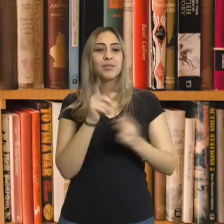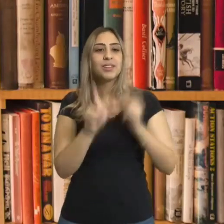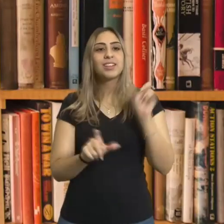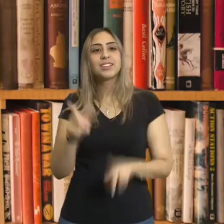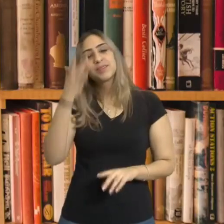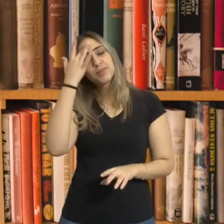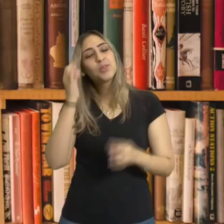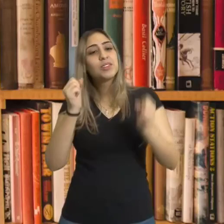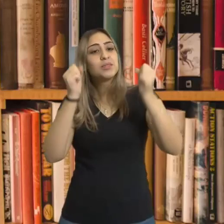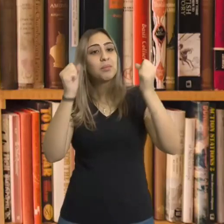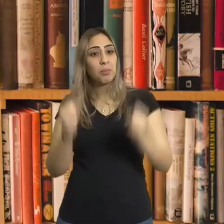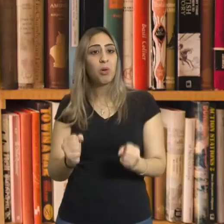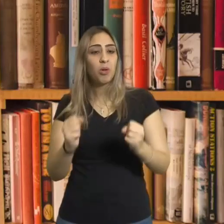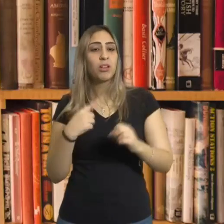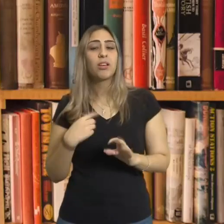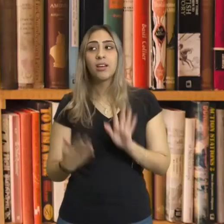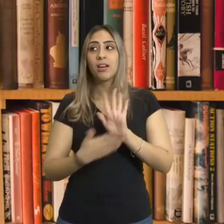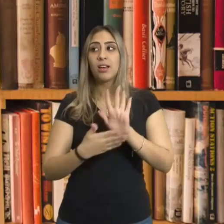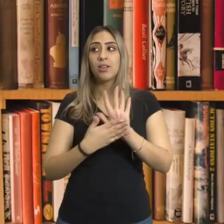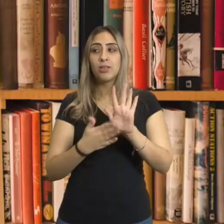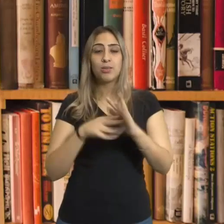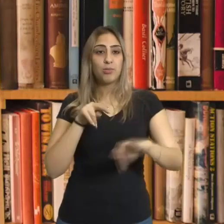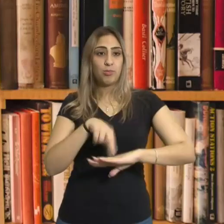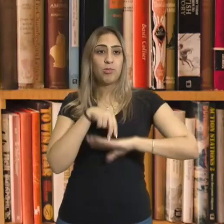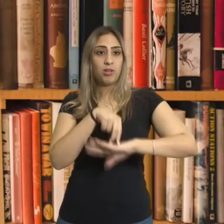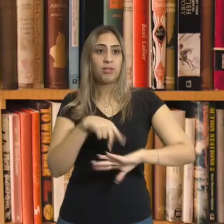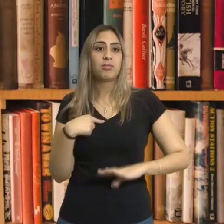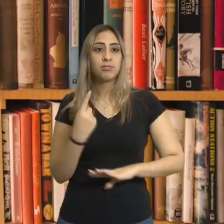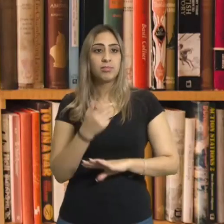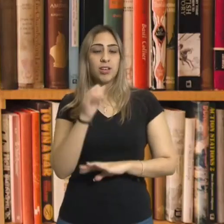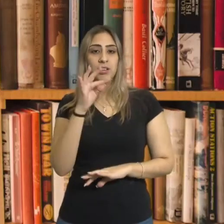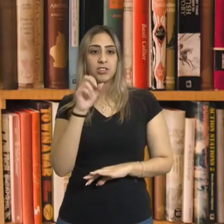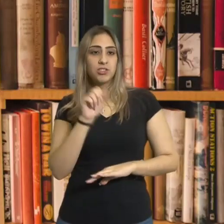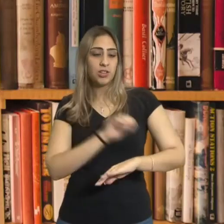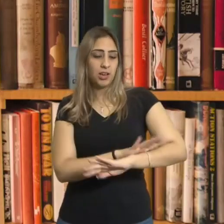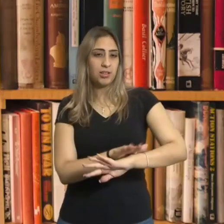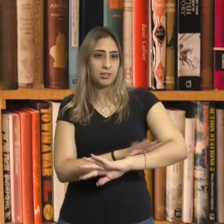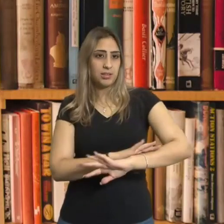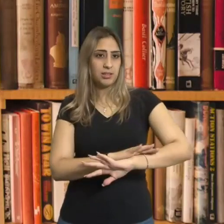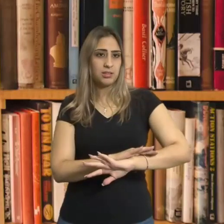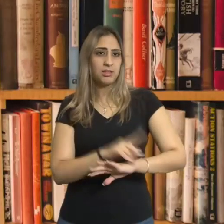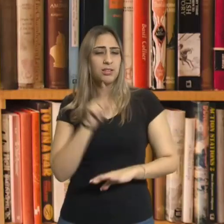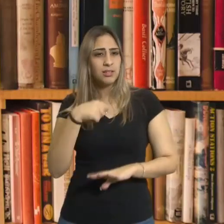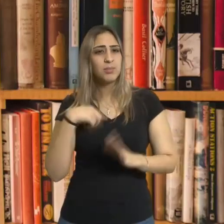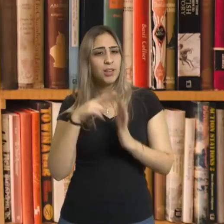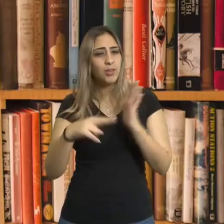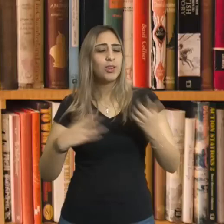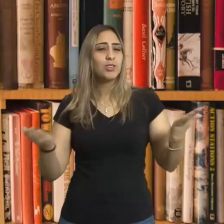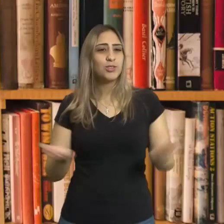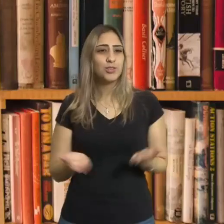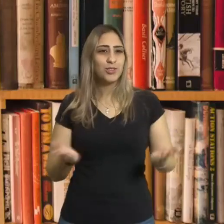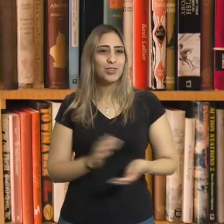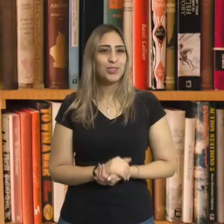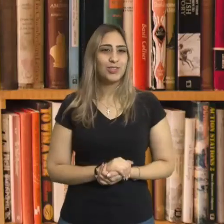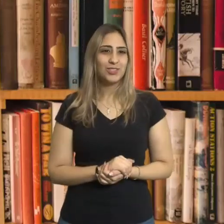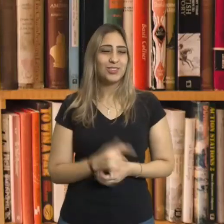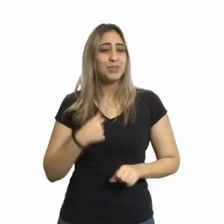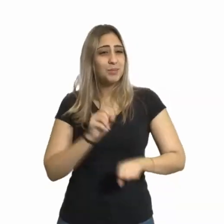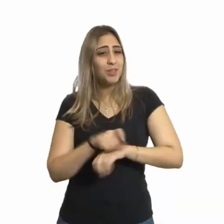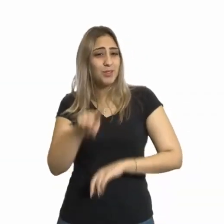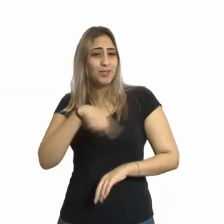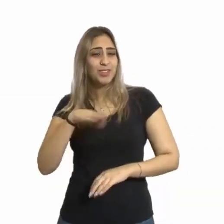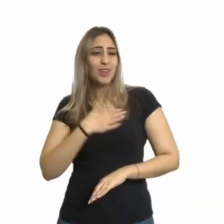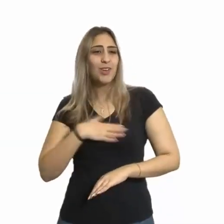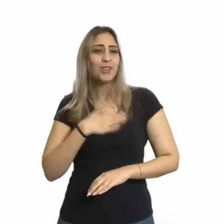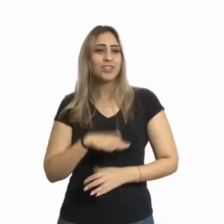podem então atuarem na falta de racista essa a leitura de hoje e eu espero que